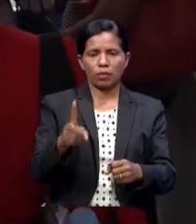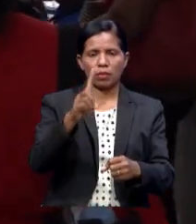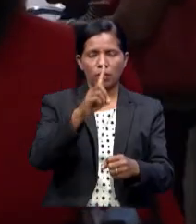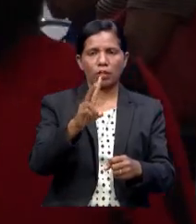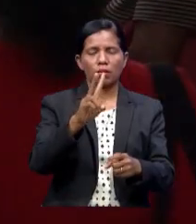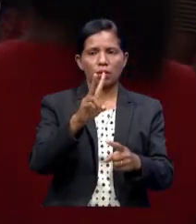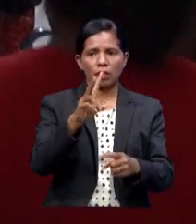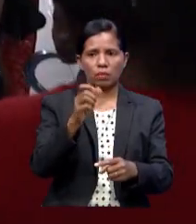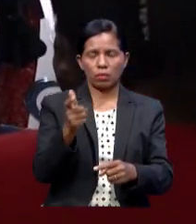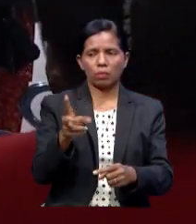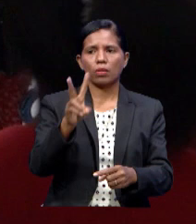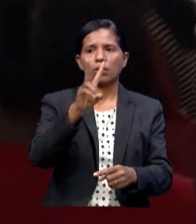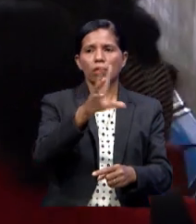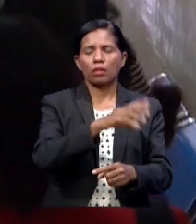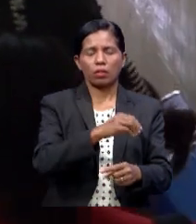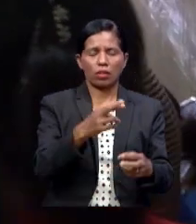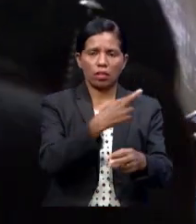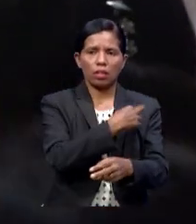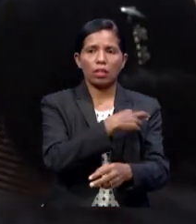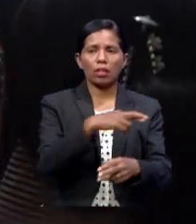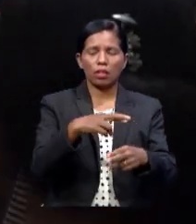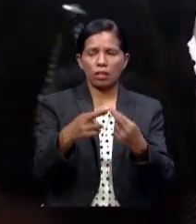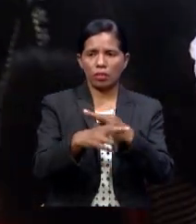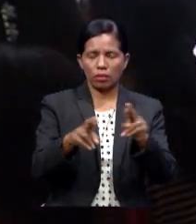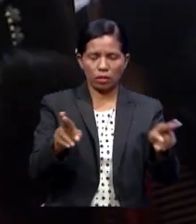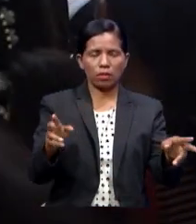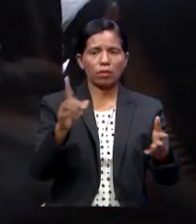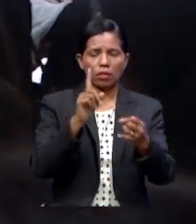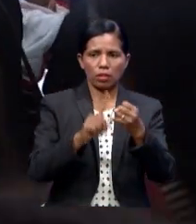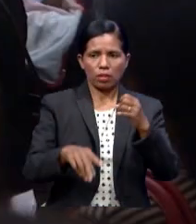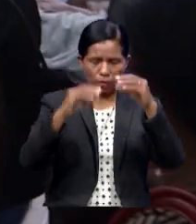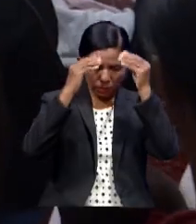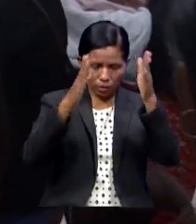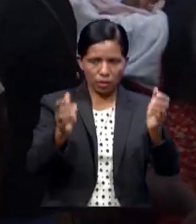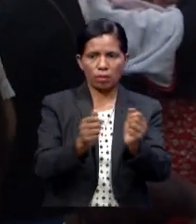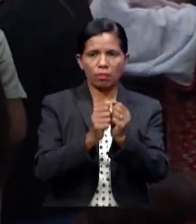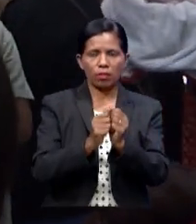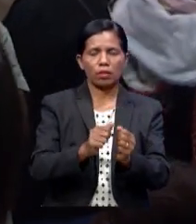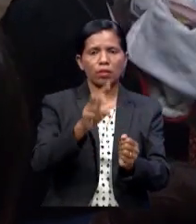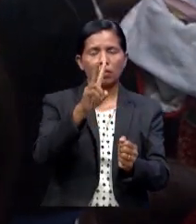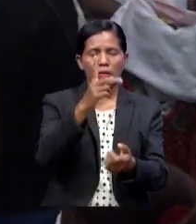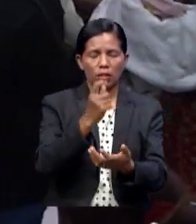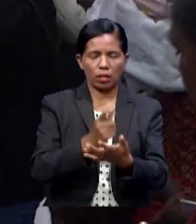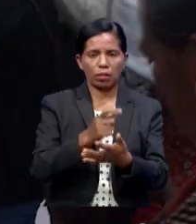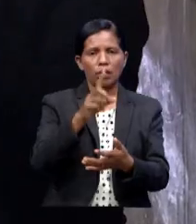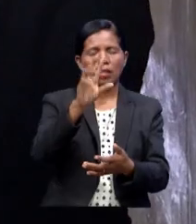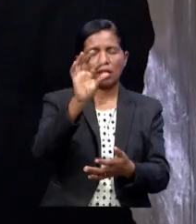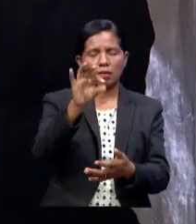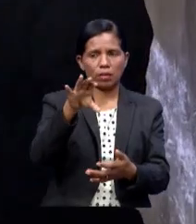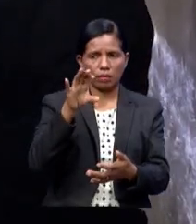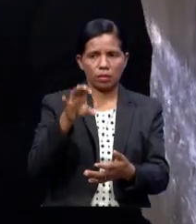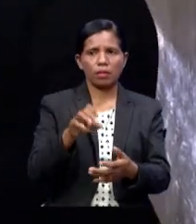Toringrua Rua Nulu Racing Rua no resultado igus professor voluntário nebe passa ona Hamutu Kringrua atusia sanulu la